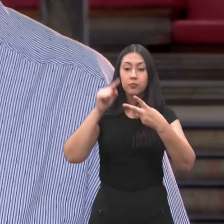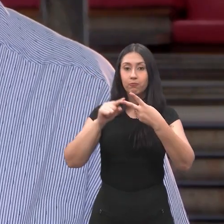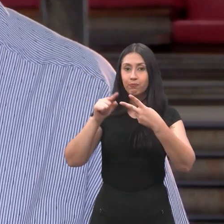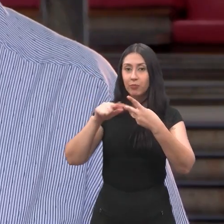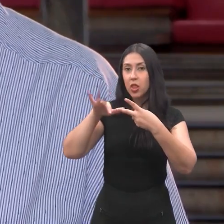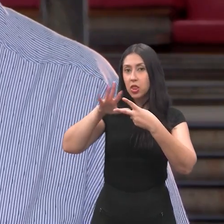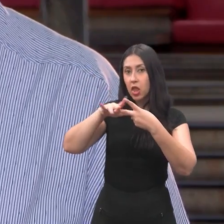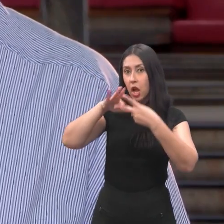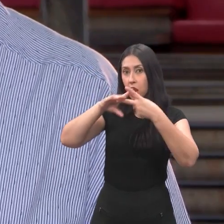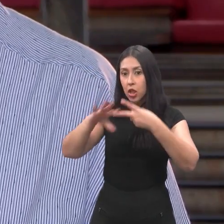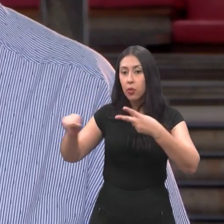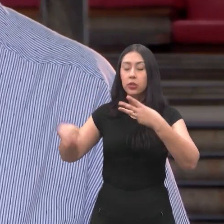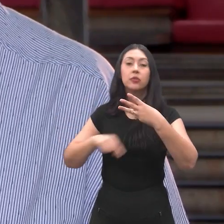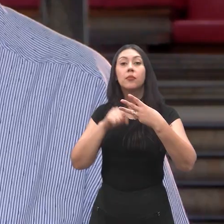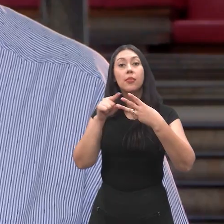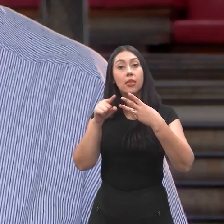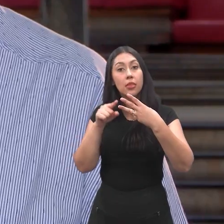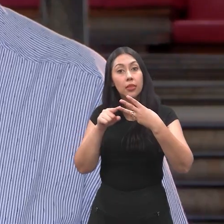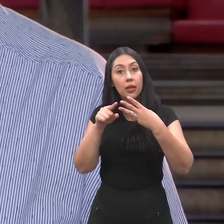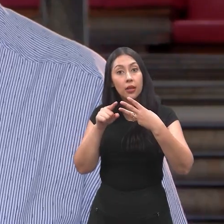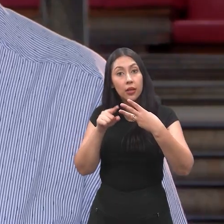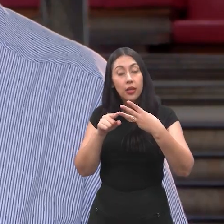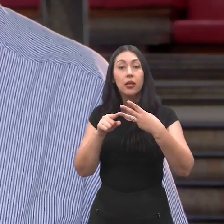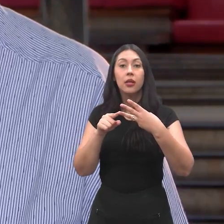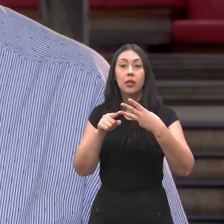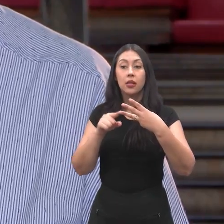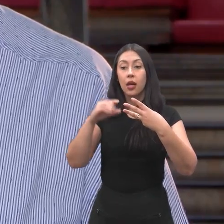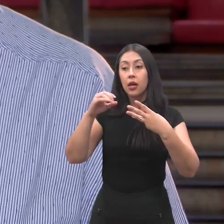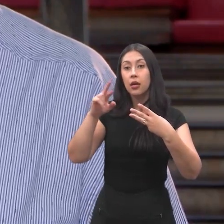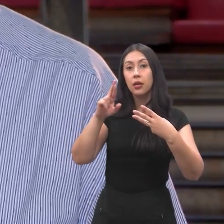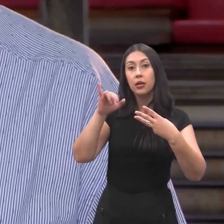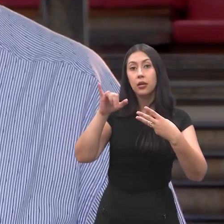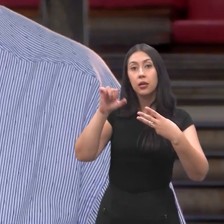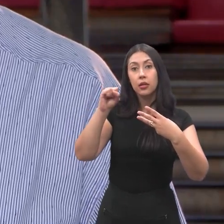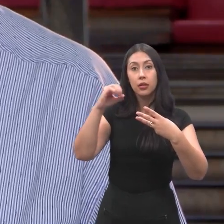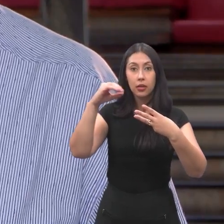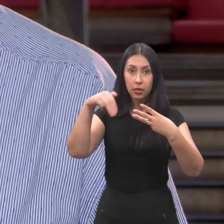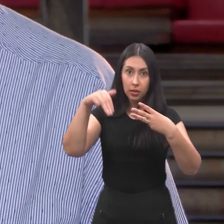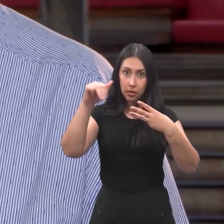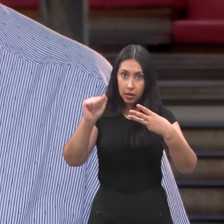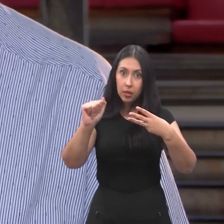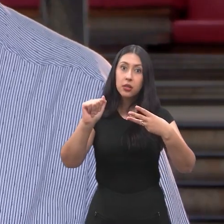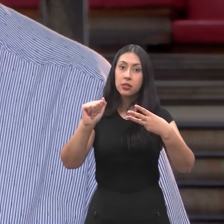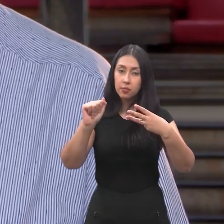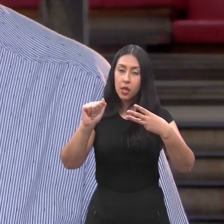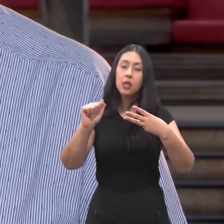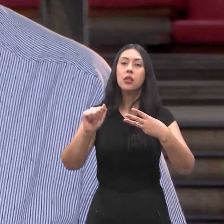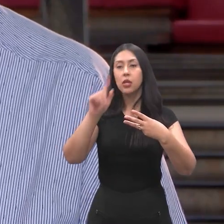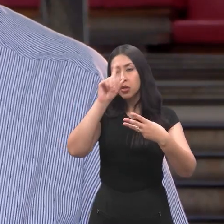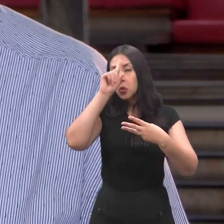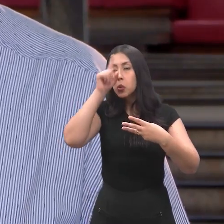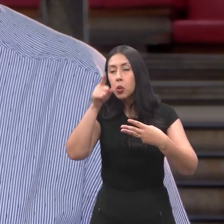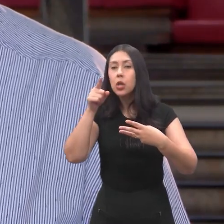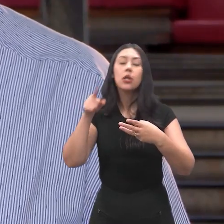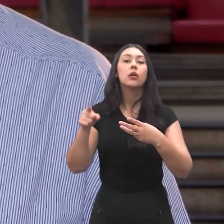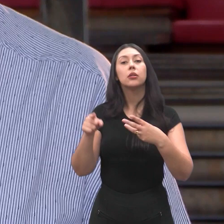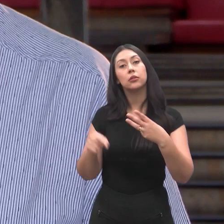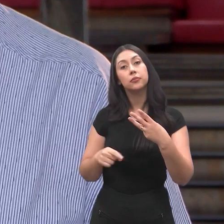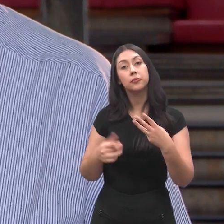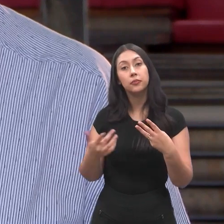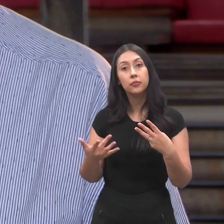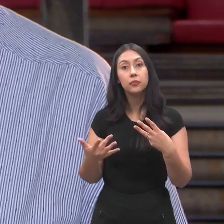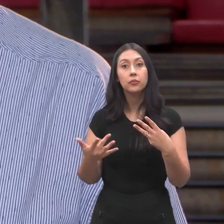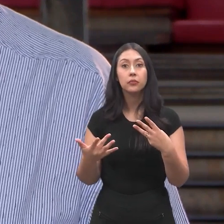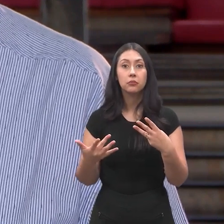dos enfermos, para a unção dos enfermos, e o do Crisma, que é usado nas ordenações sacerdotais e diaconais, também usado